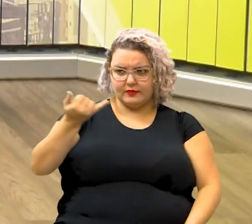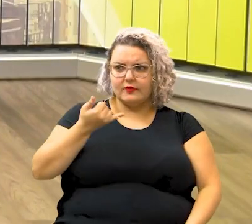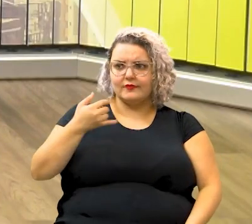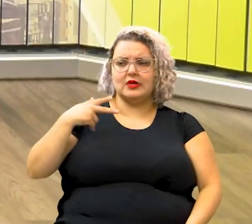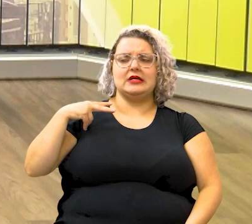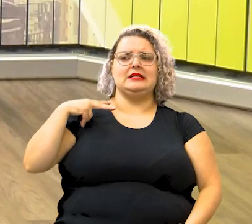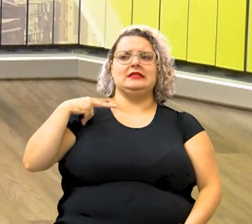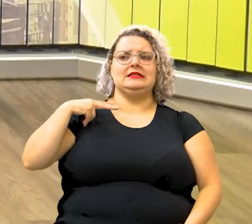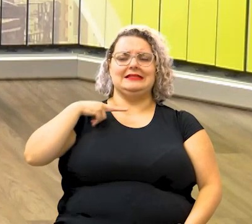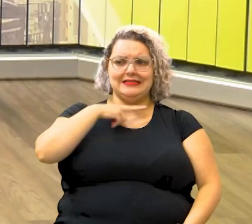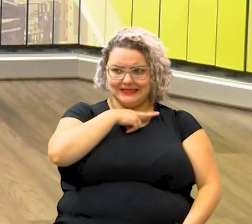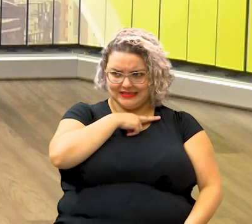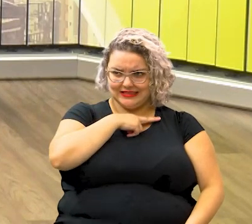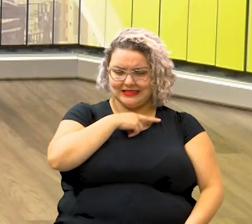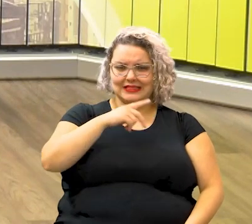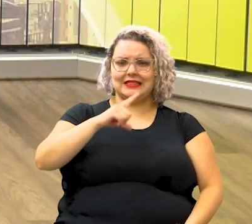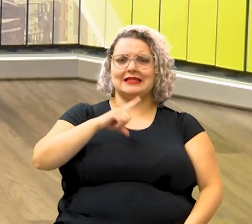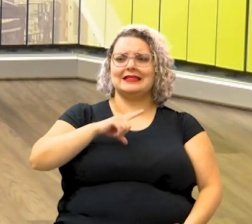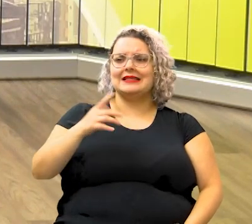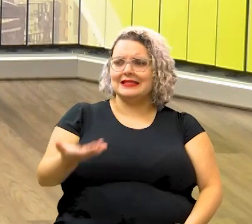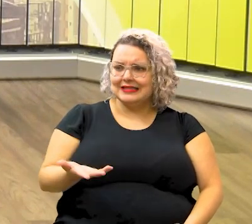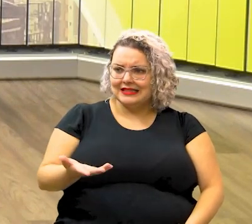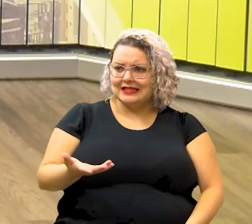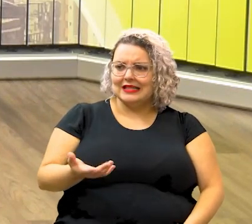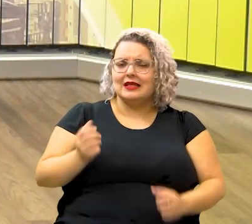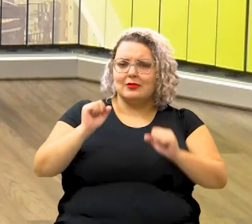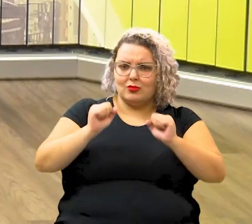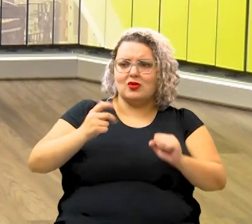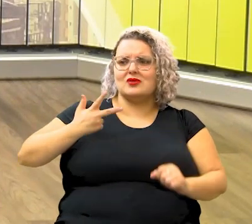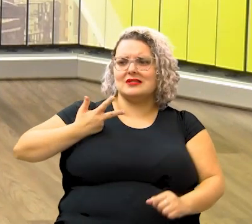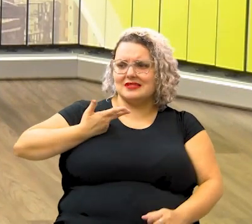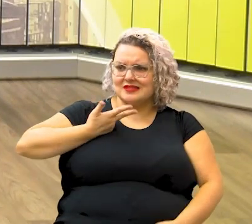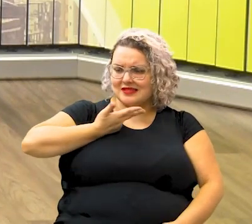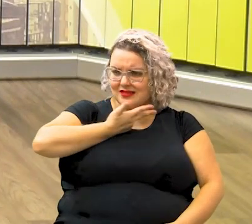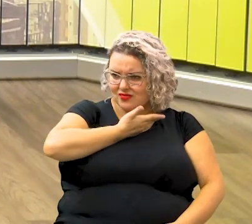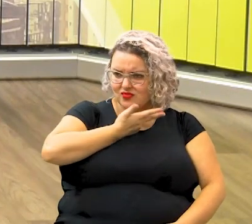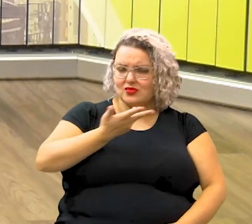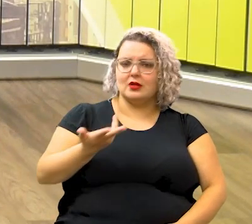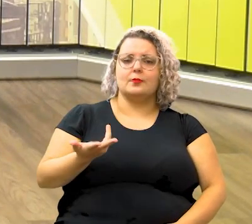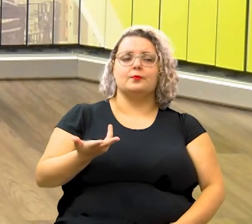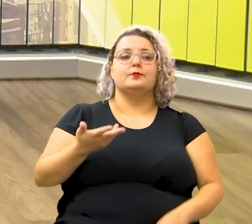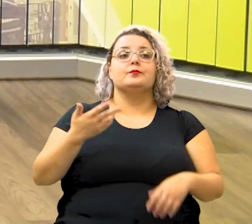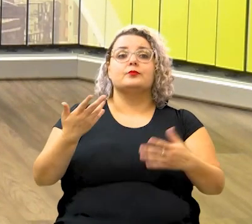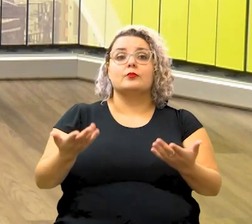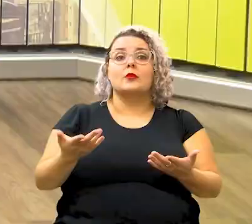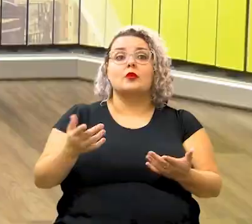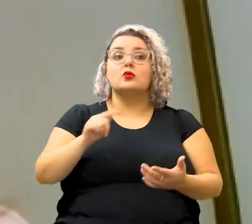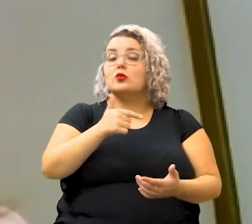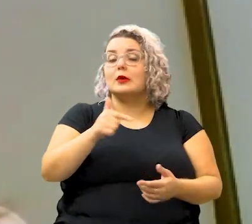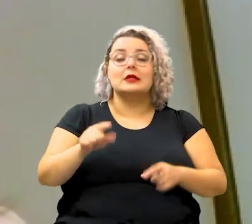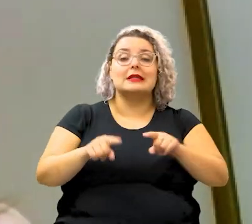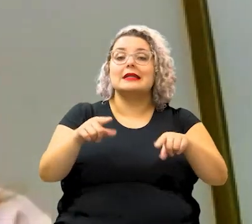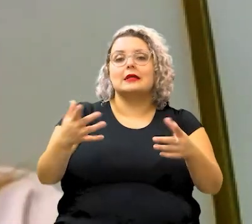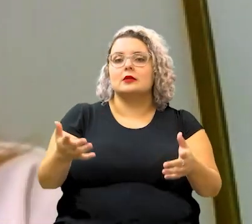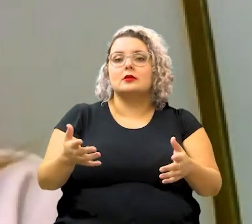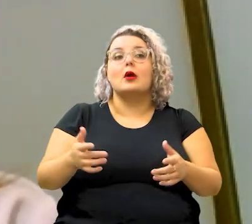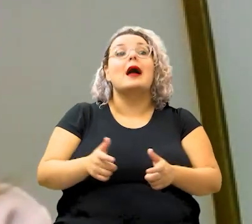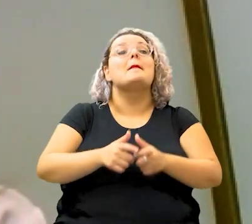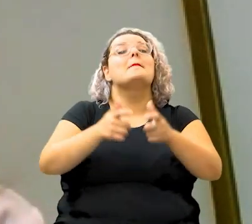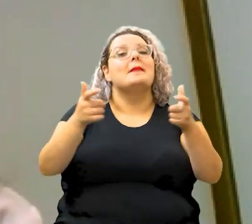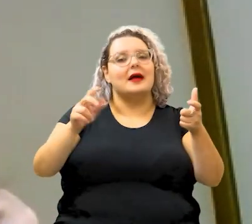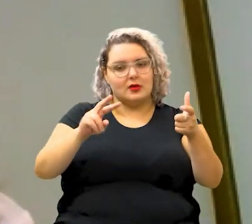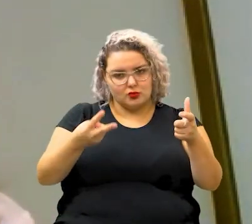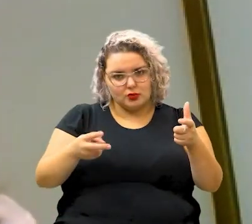comentar, então, de cirurgia. Tem casos, então, que pode ser cirúrgico? Não é que tem caso, a maioria das vezes